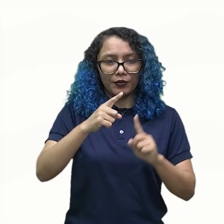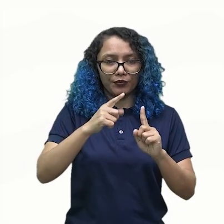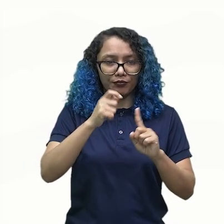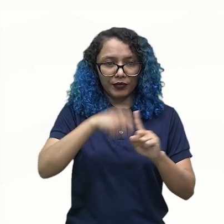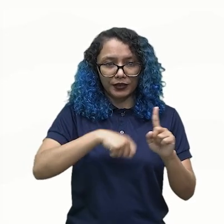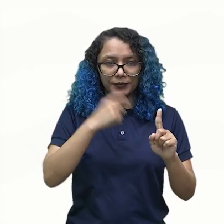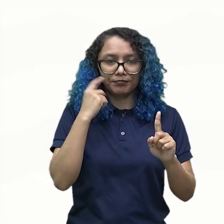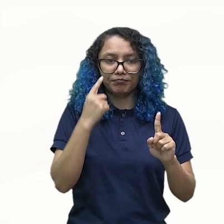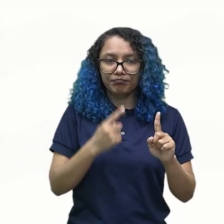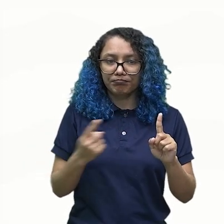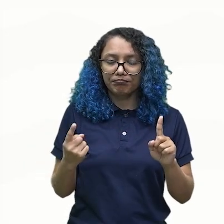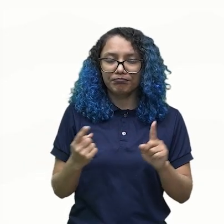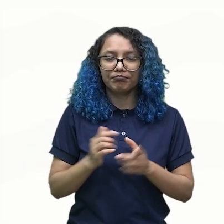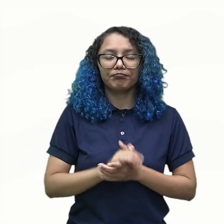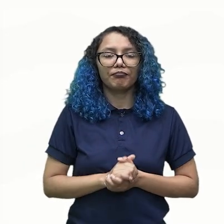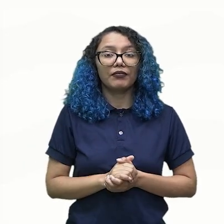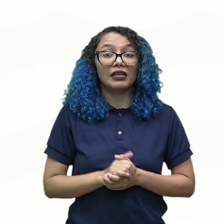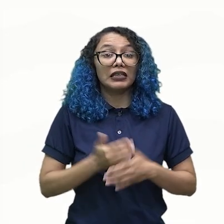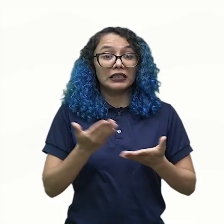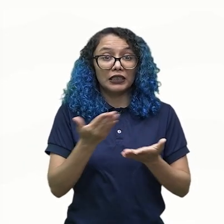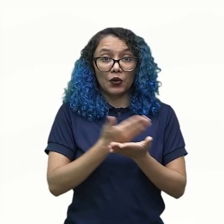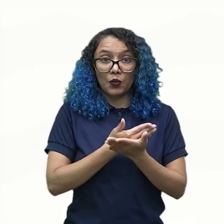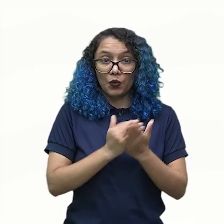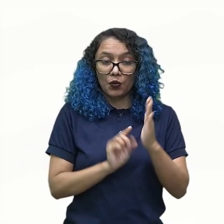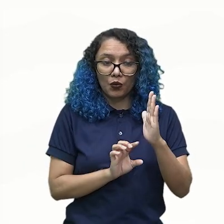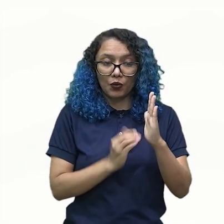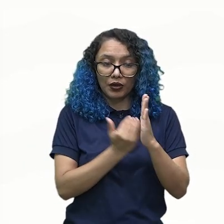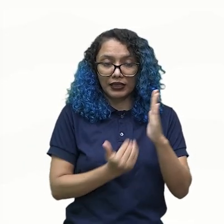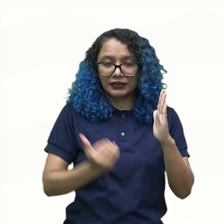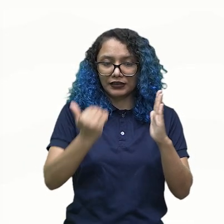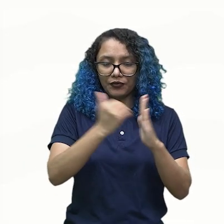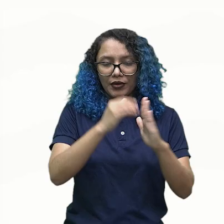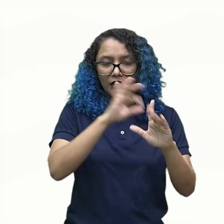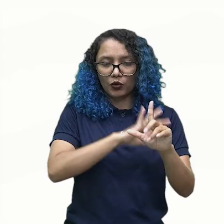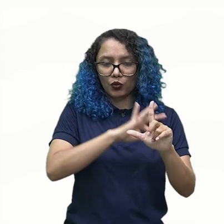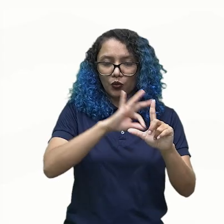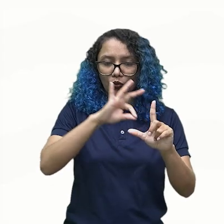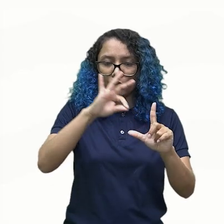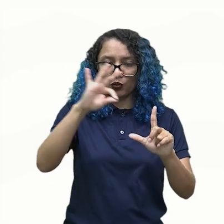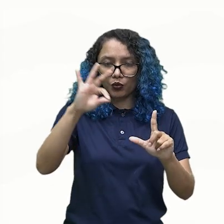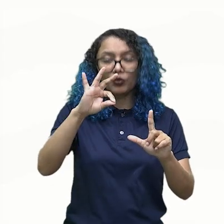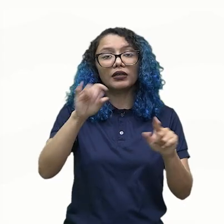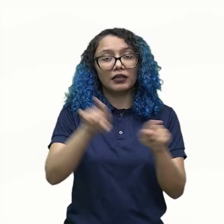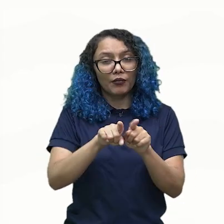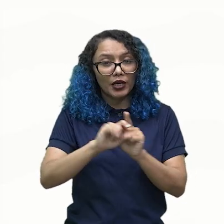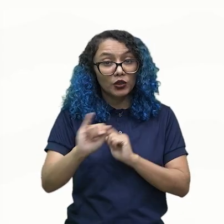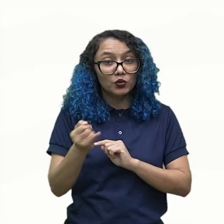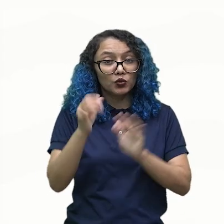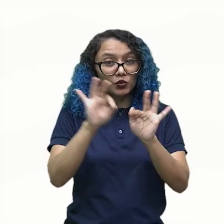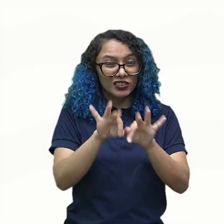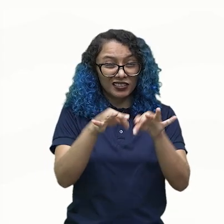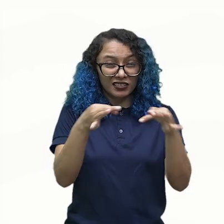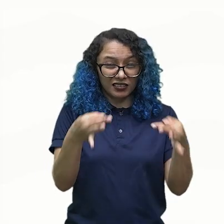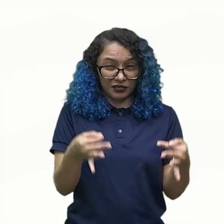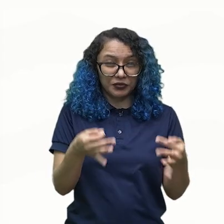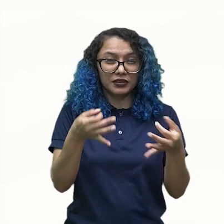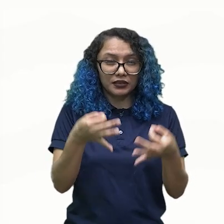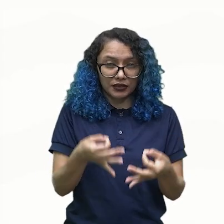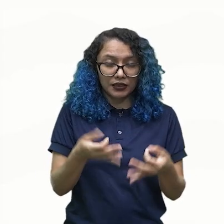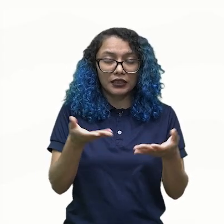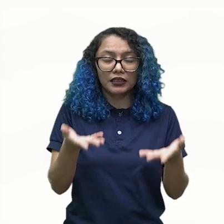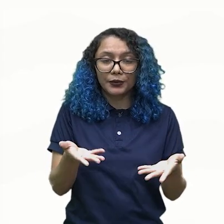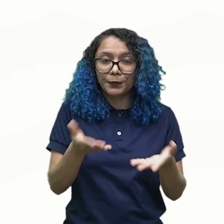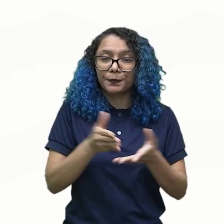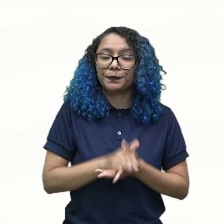acontece? Como o crescimento é linear, como estamos trabalhando com juros simples, tá bom? Esse